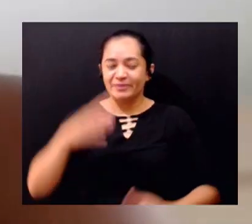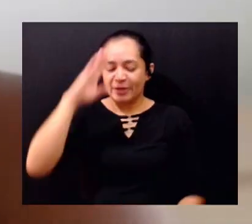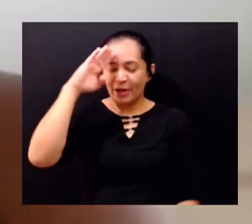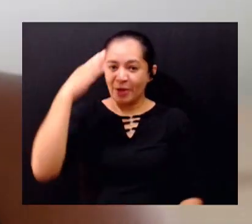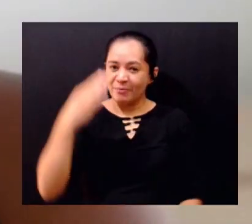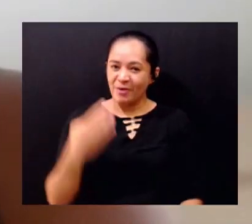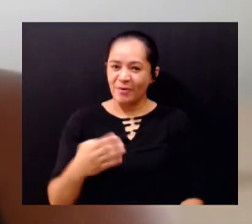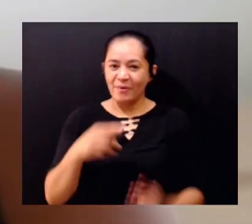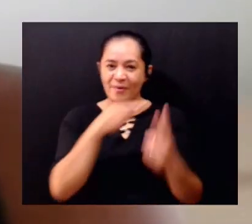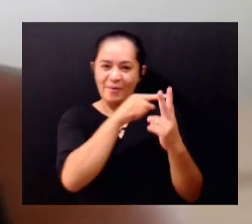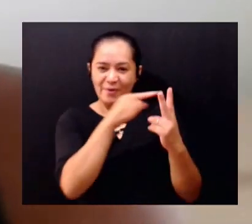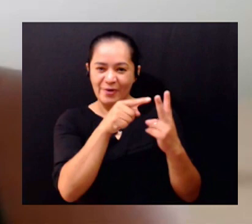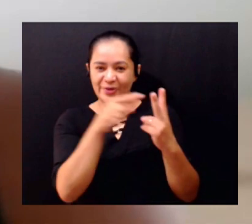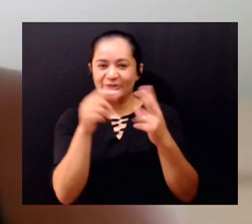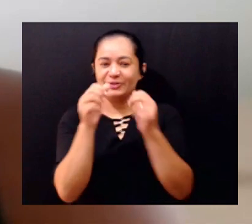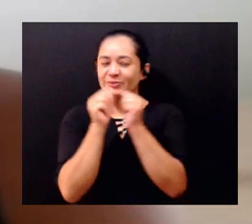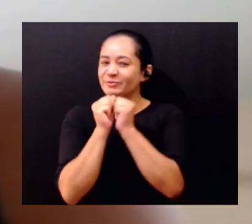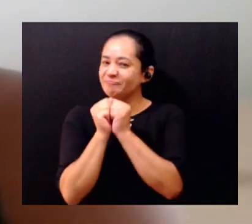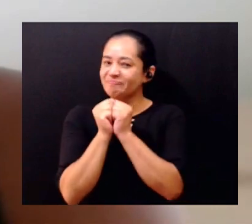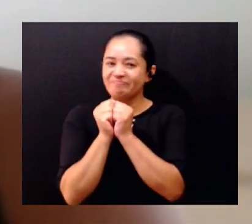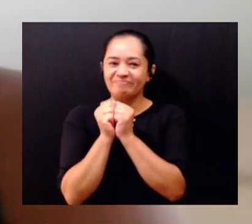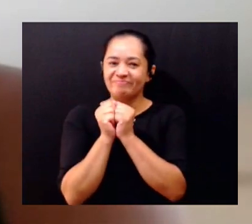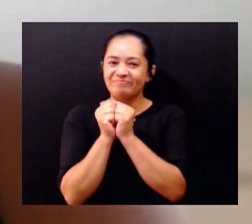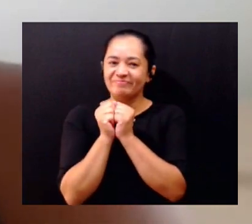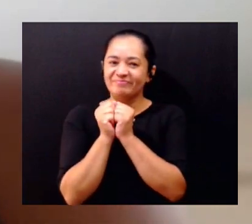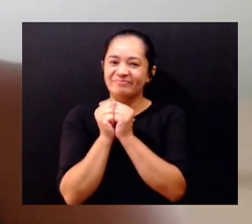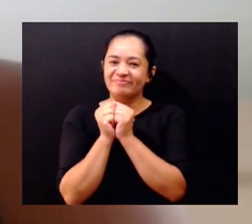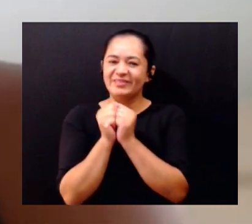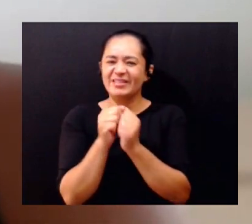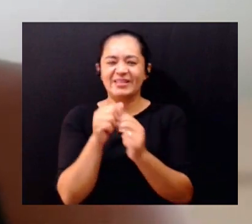Diego, cara, Pô, Vira. pessoas excelentes.